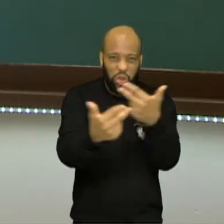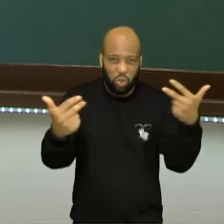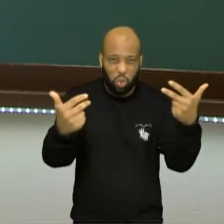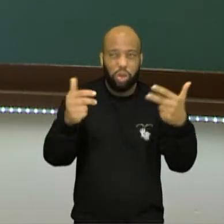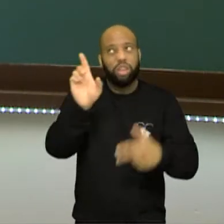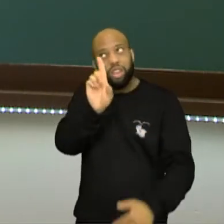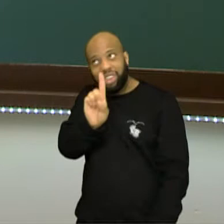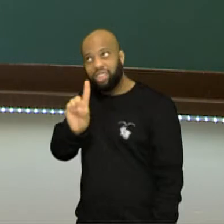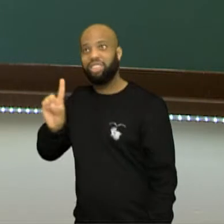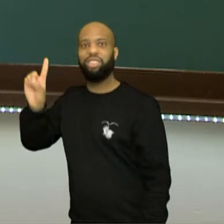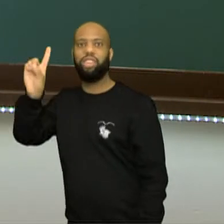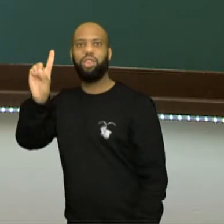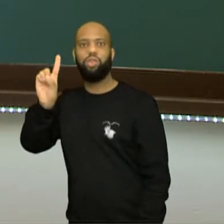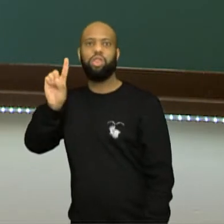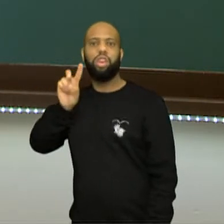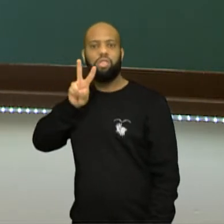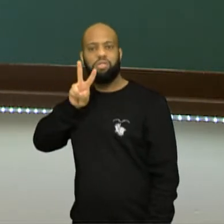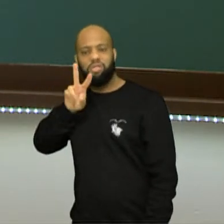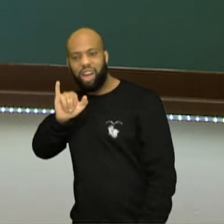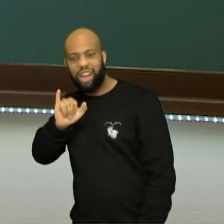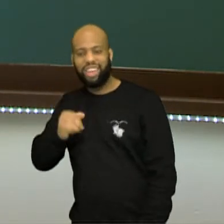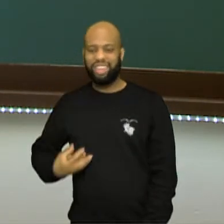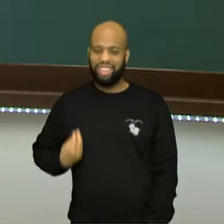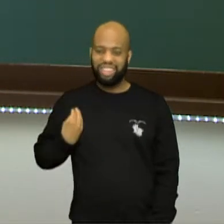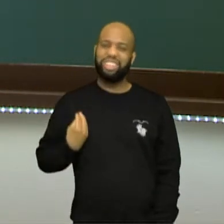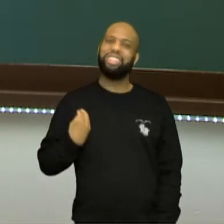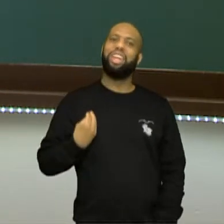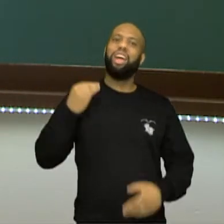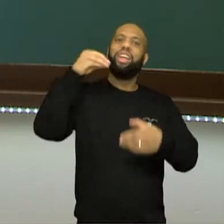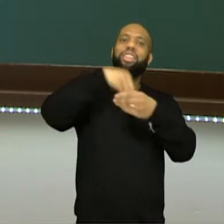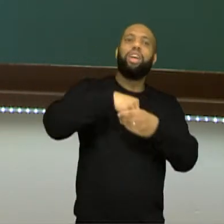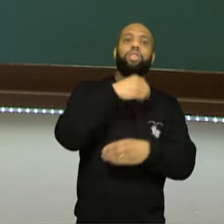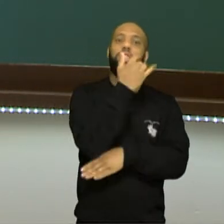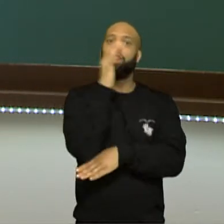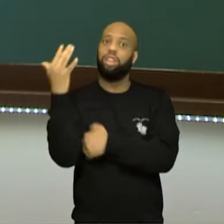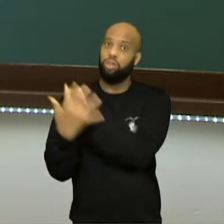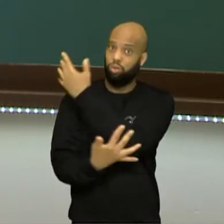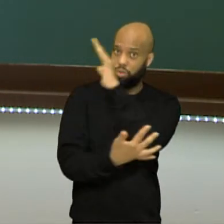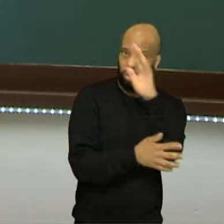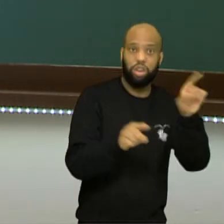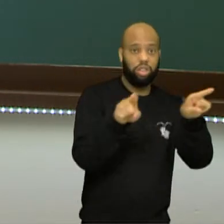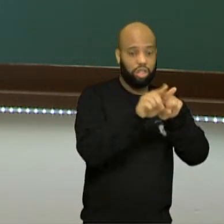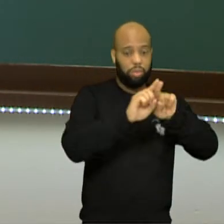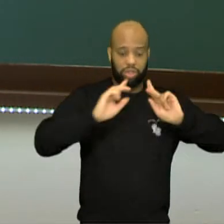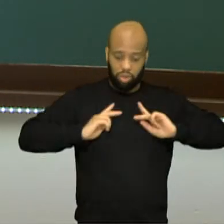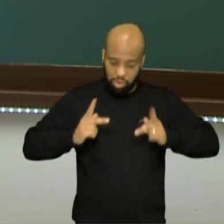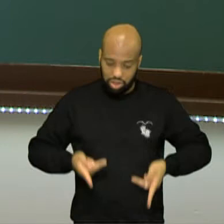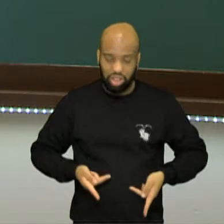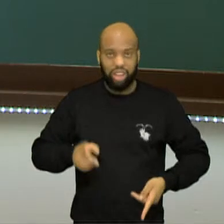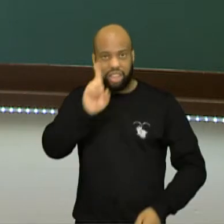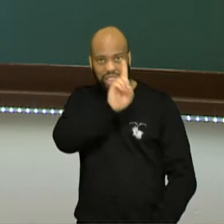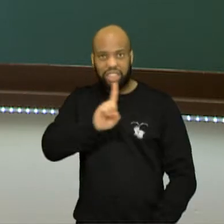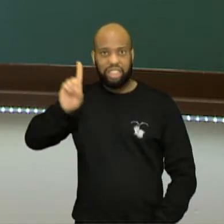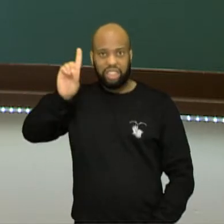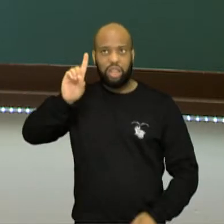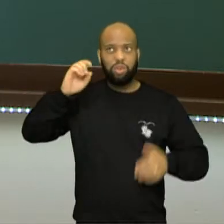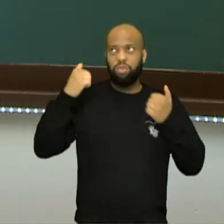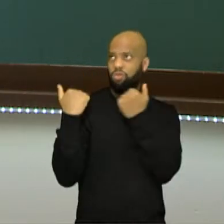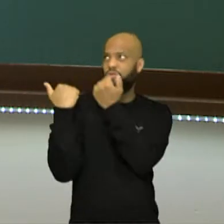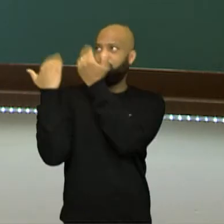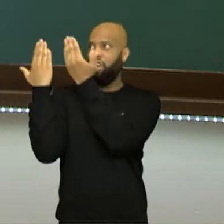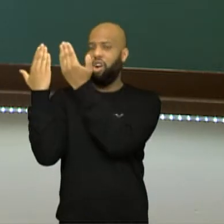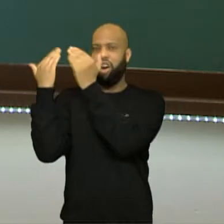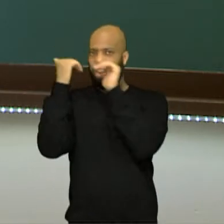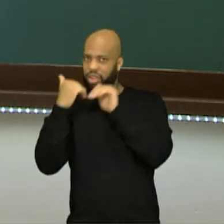se apresenta nas próprias coisas, na natureza, nos homens. Então, Deus, ele não é algo que está à parte, que